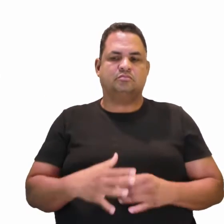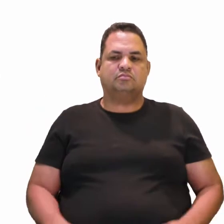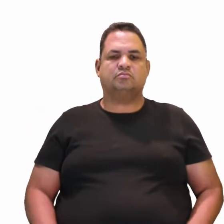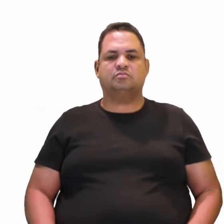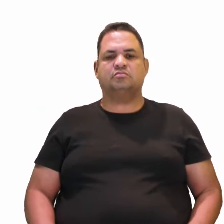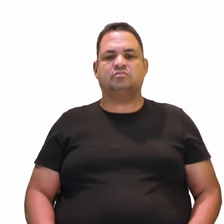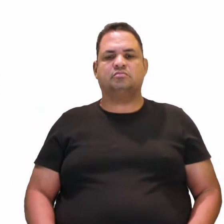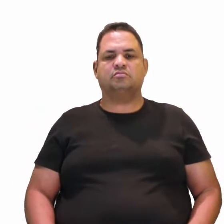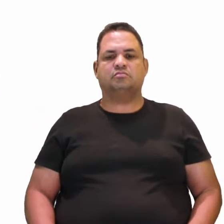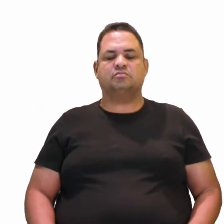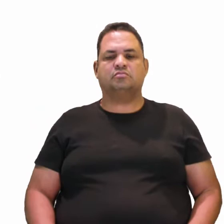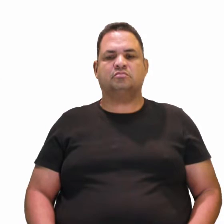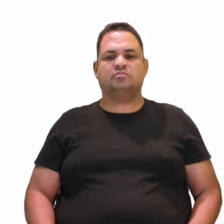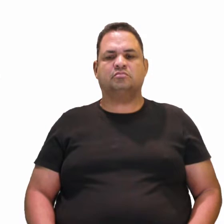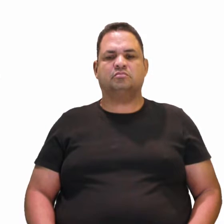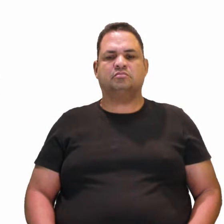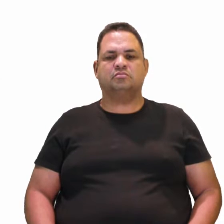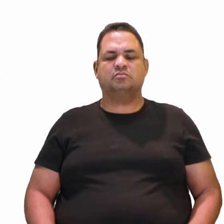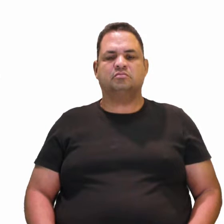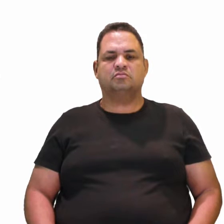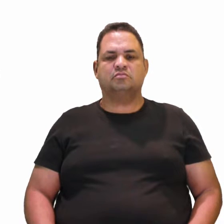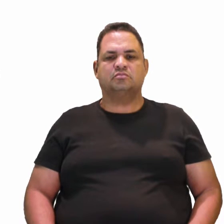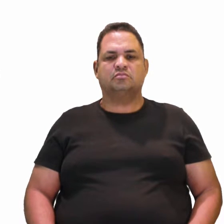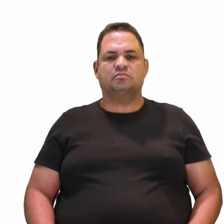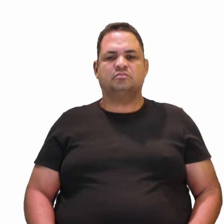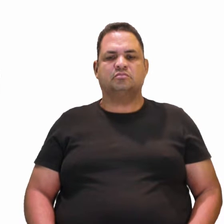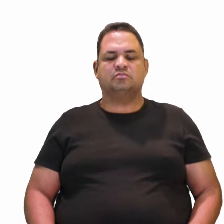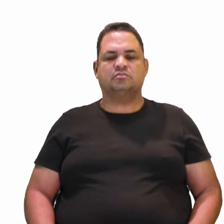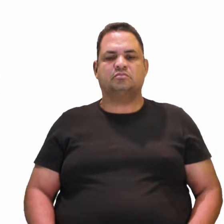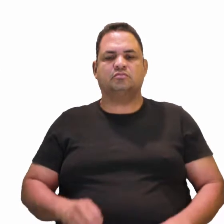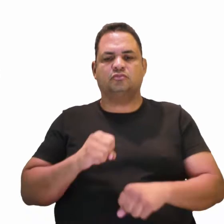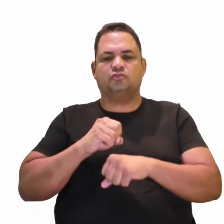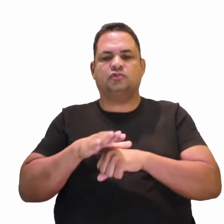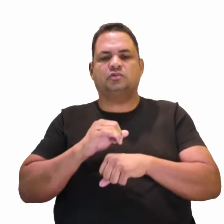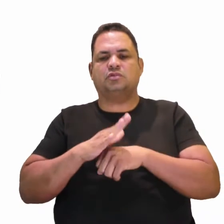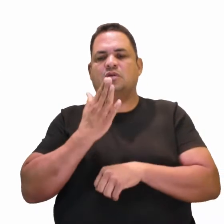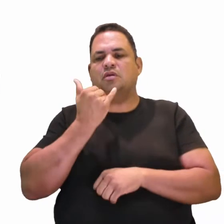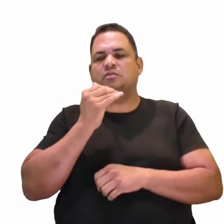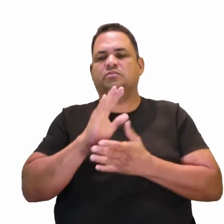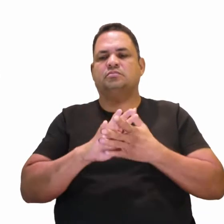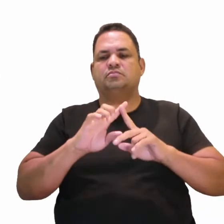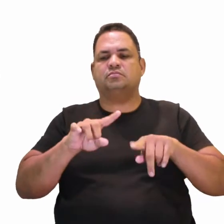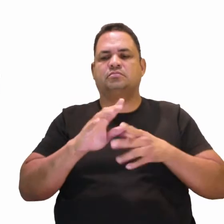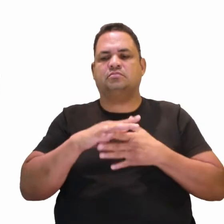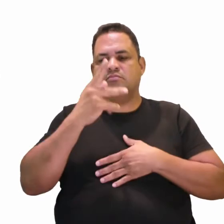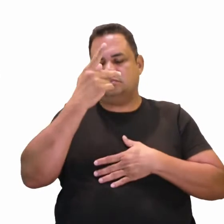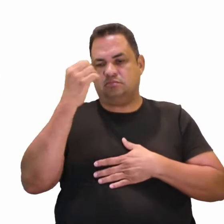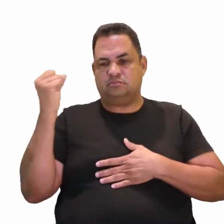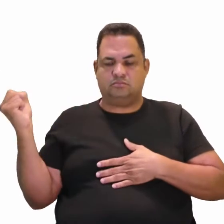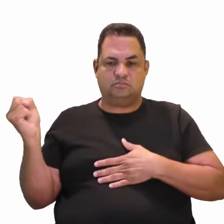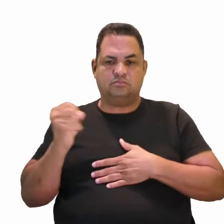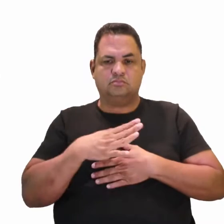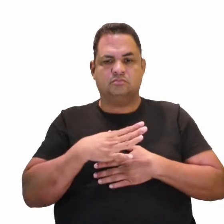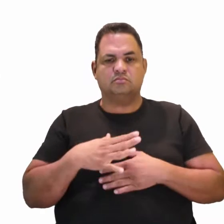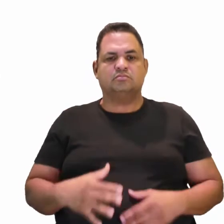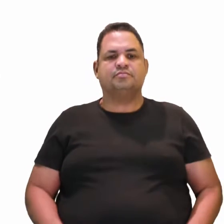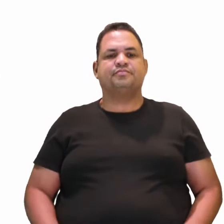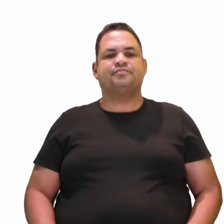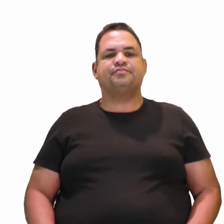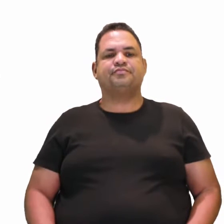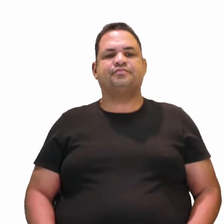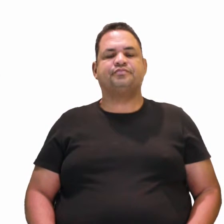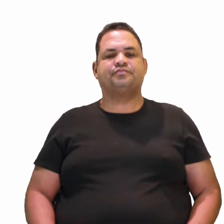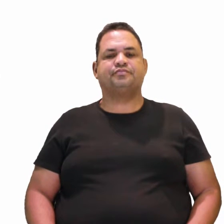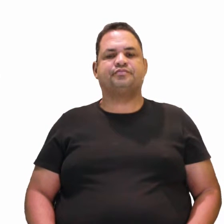adolescentes. A gente sabe que tem a ver com dicas de alimentação para adolescentes. Então, já tem uma lá que chama minha atenção, que só pode